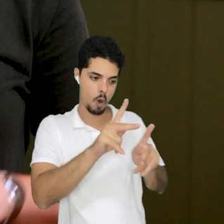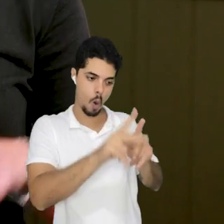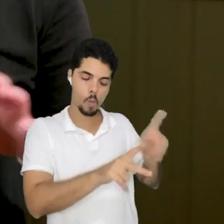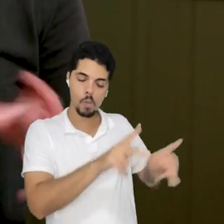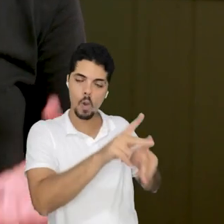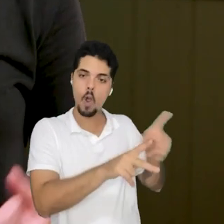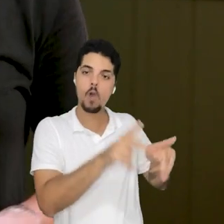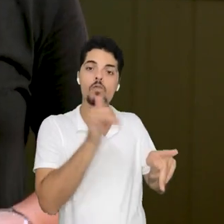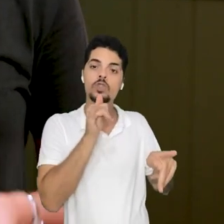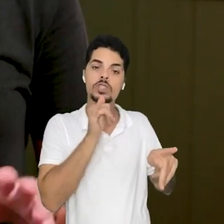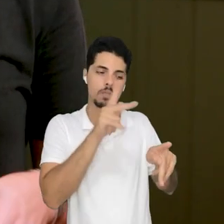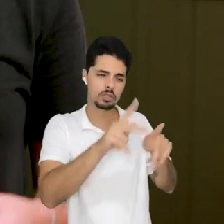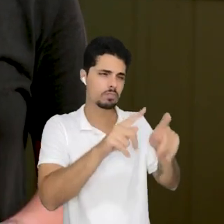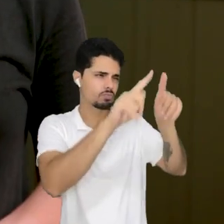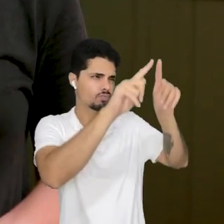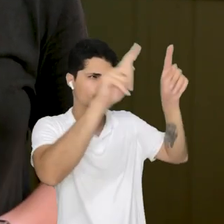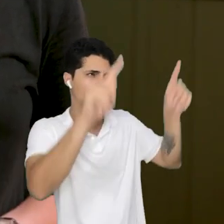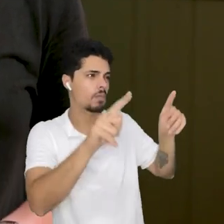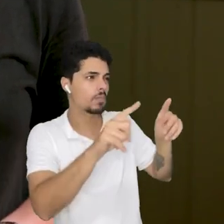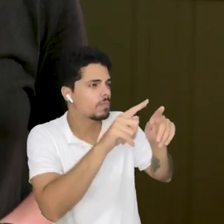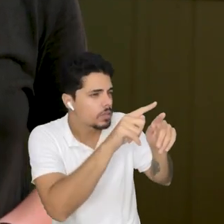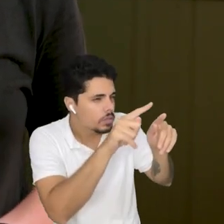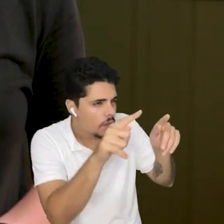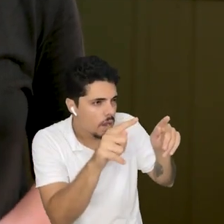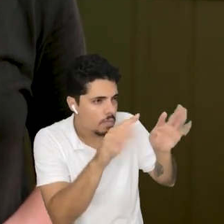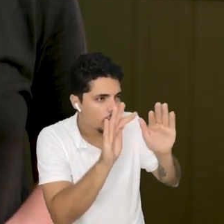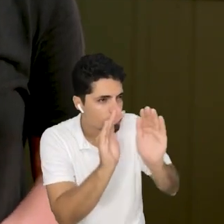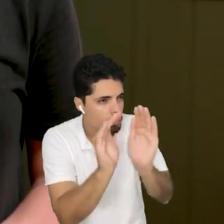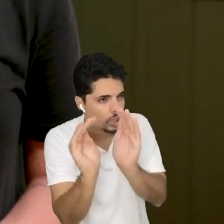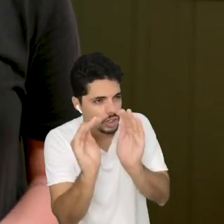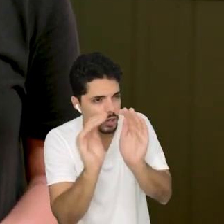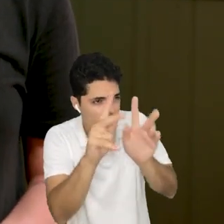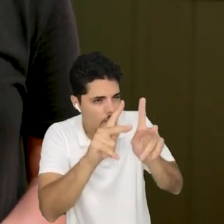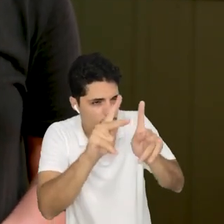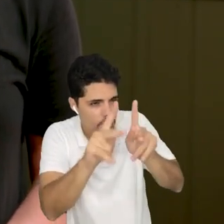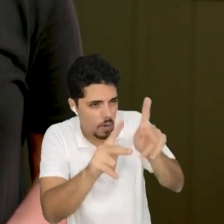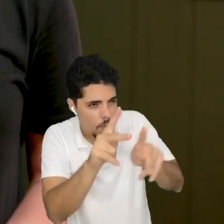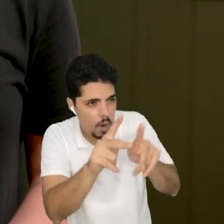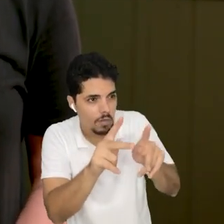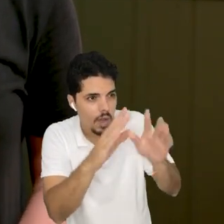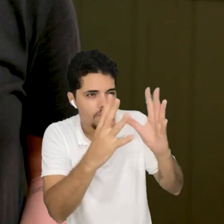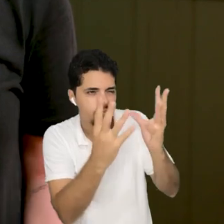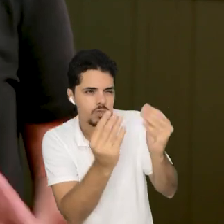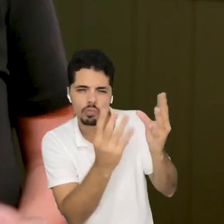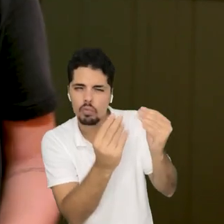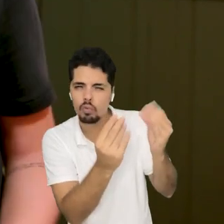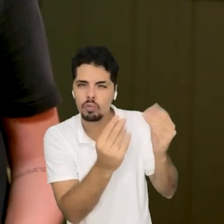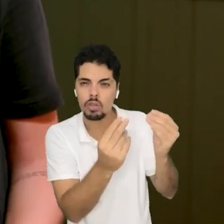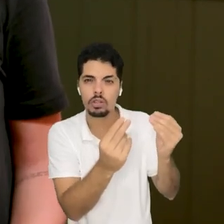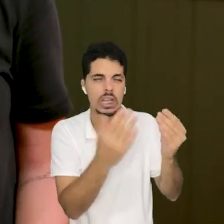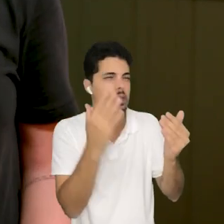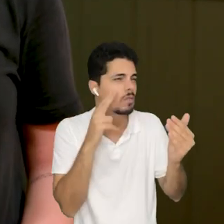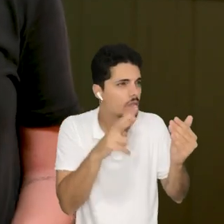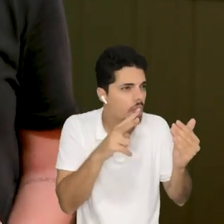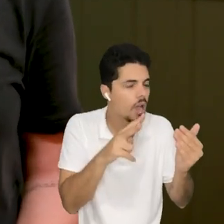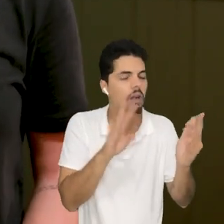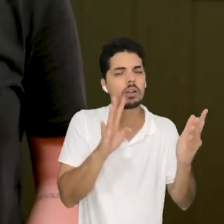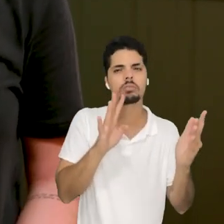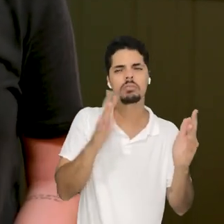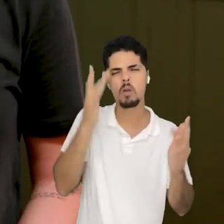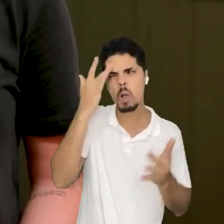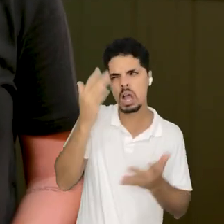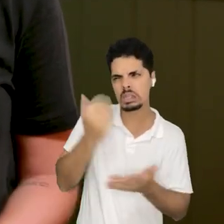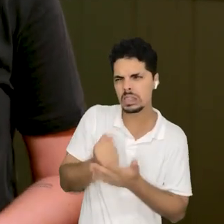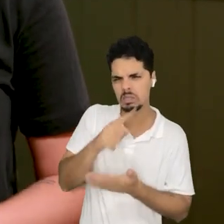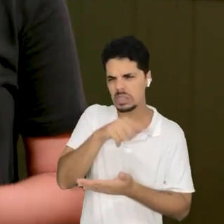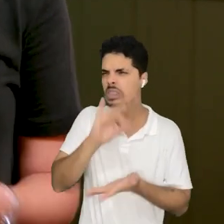pobre, num cantinho ali inferior, só observando a situação. Então, assim, por muitas vezes vocês acabam vendo